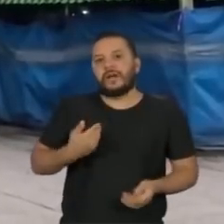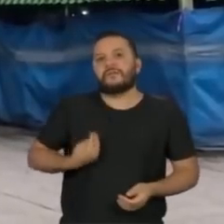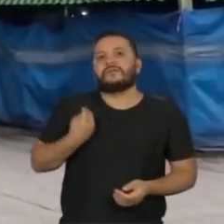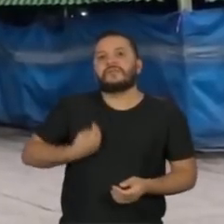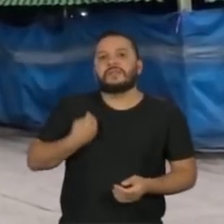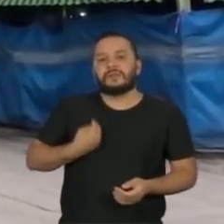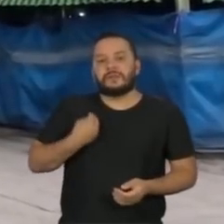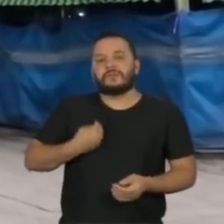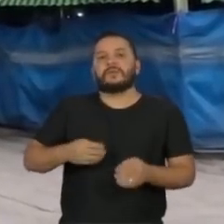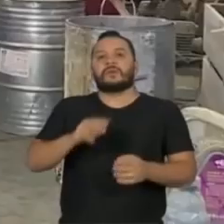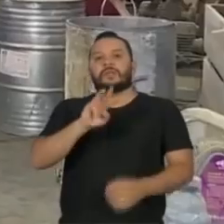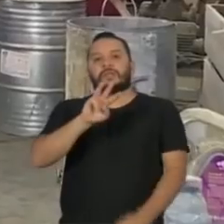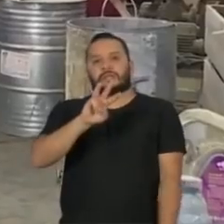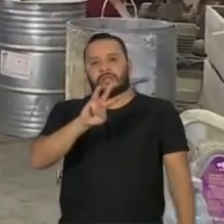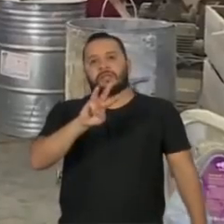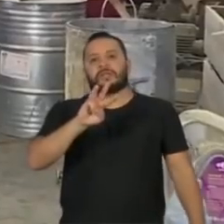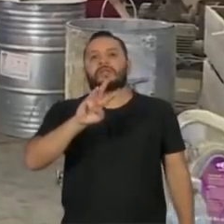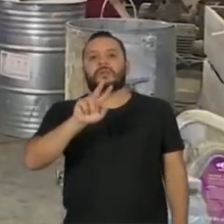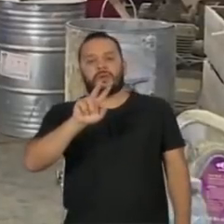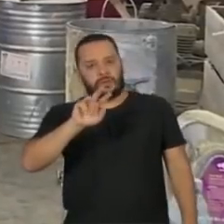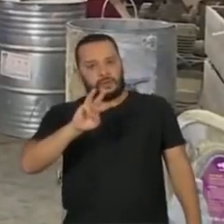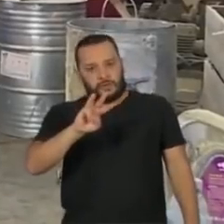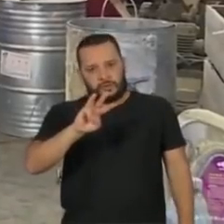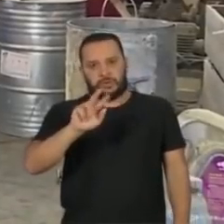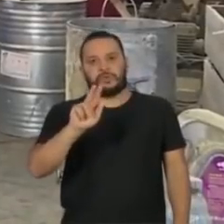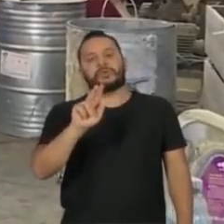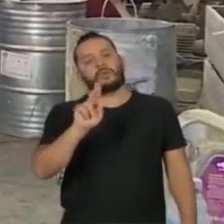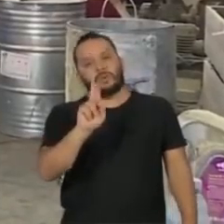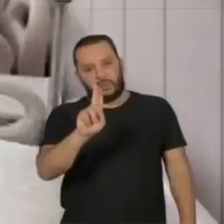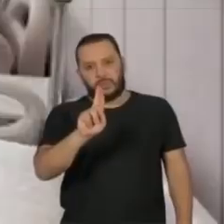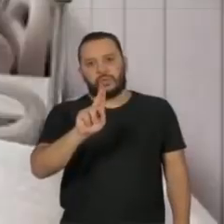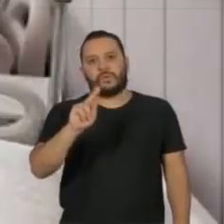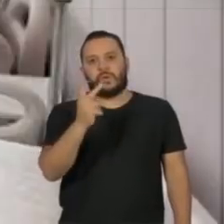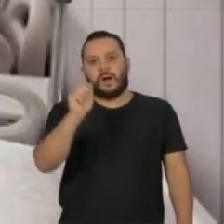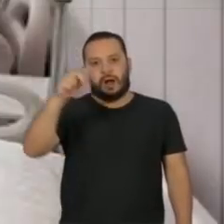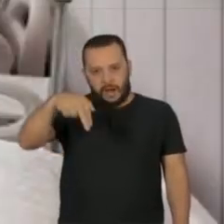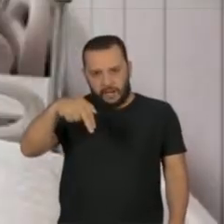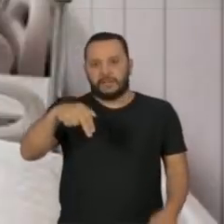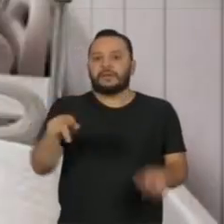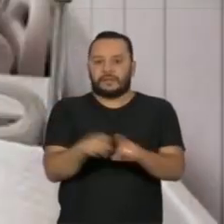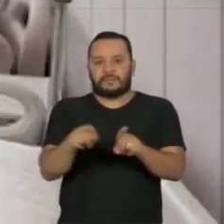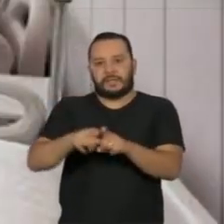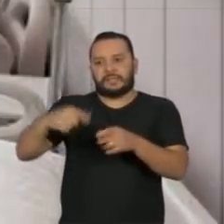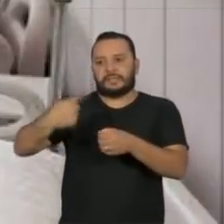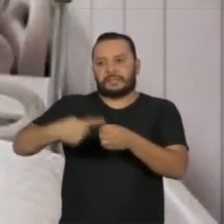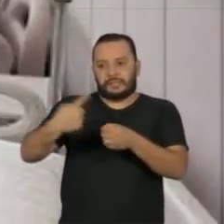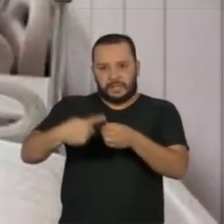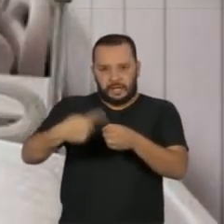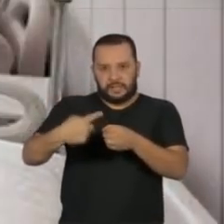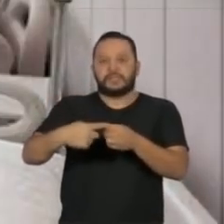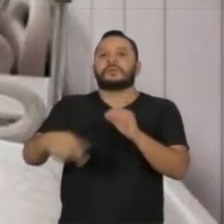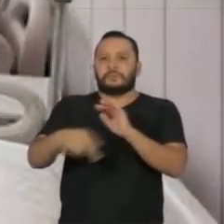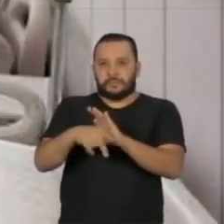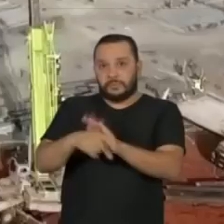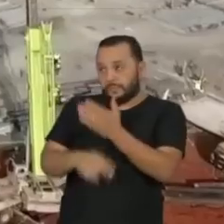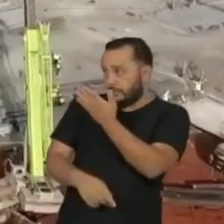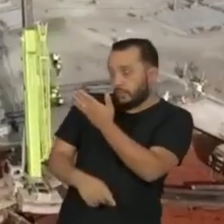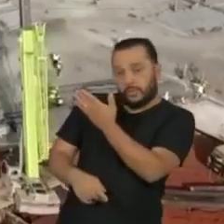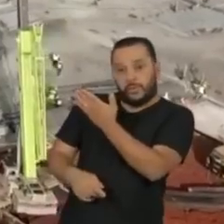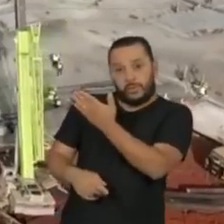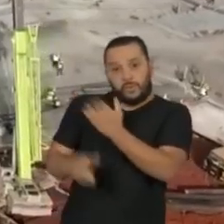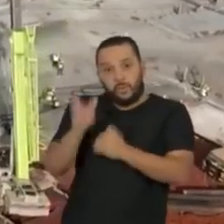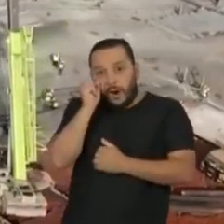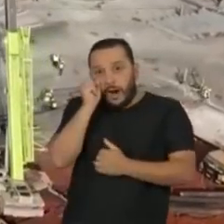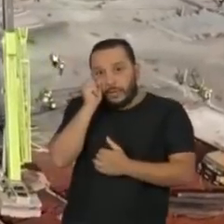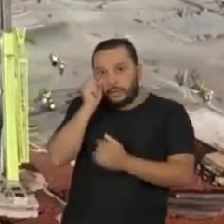o novo coronavírus. Na cidade de 11 milhões de habitantes, esta fábrica produz os quartos pré-moldados que